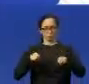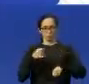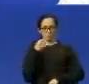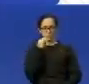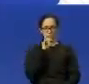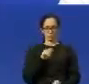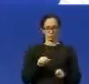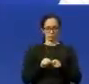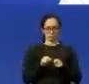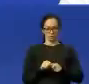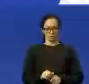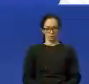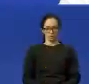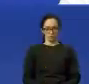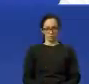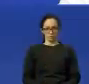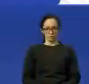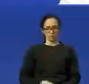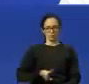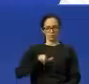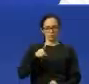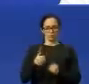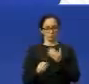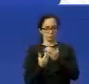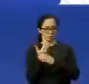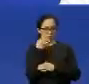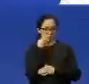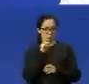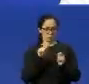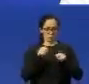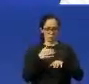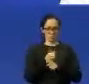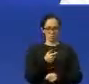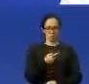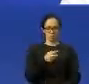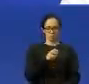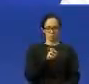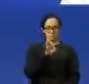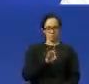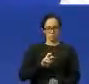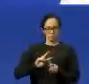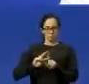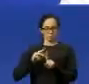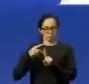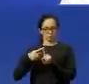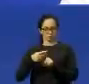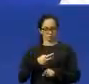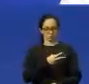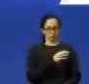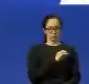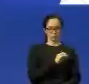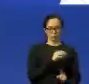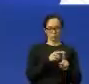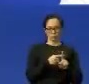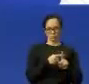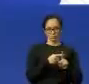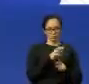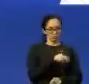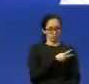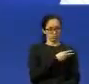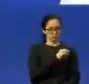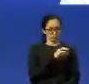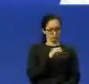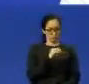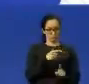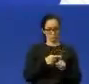energia. Na segunda fase, a economia de energia elétrica será 75% maior. Então, 200 mais